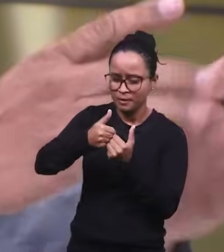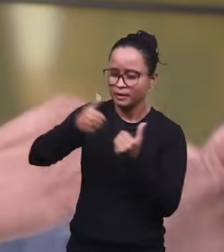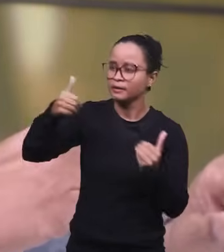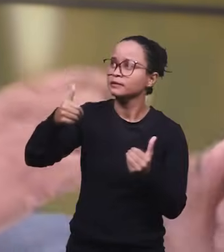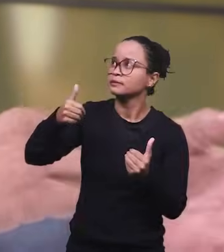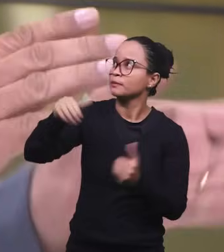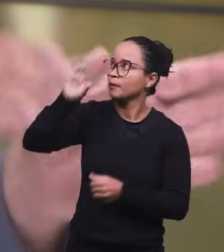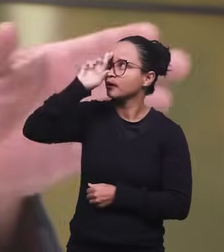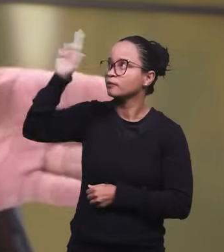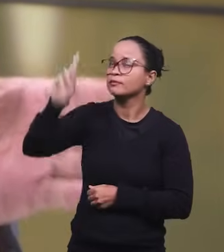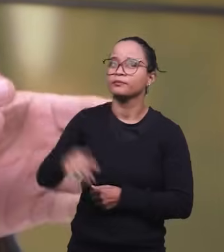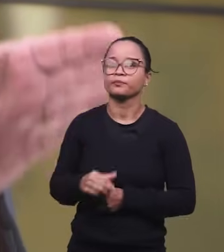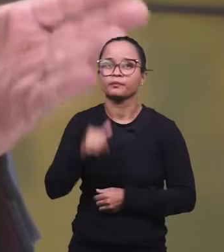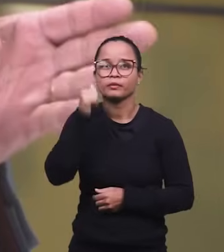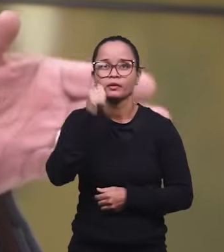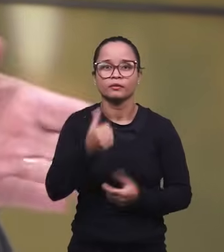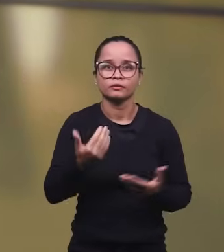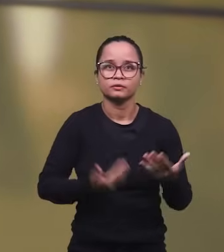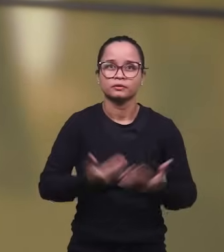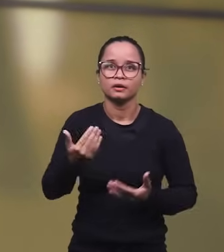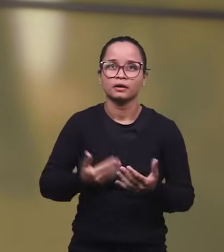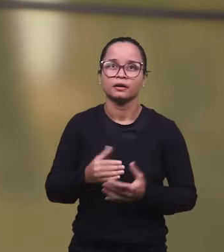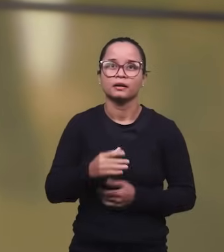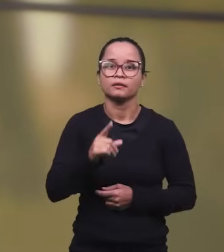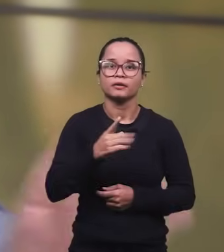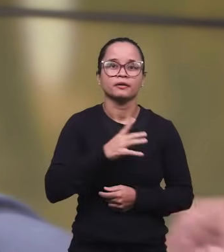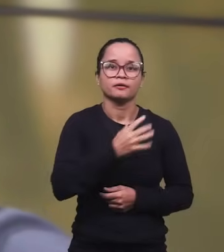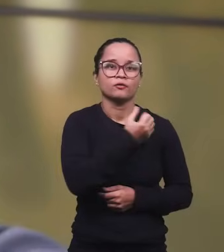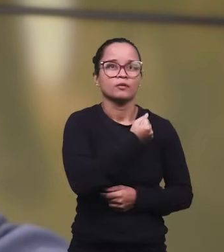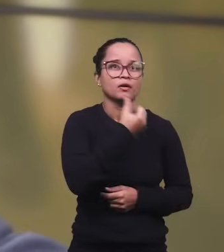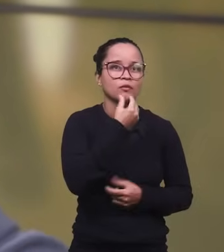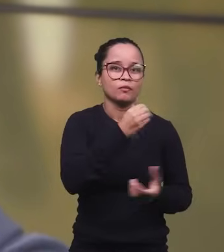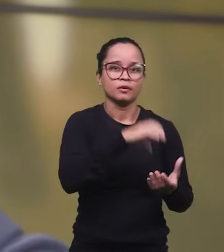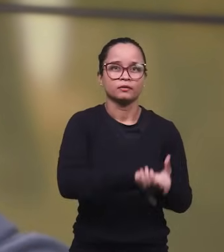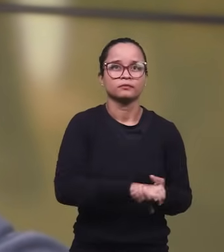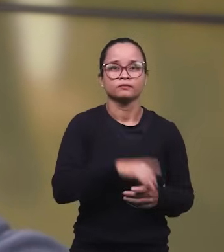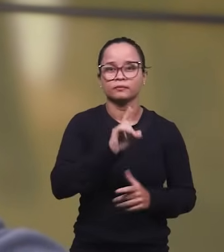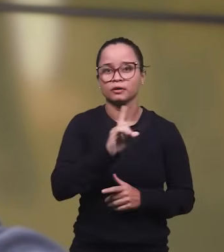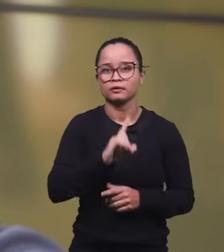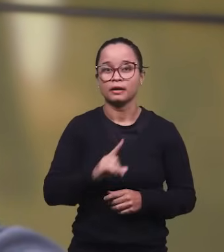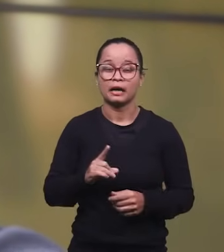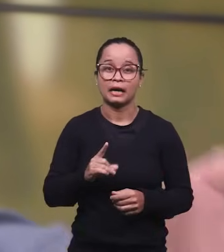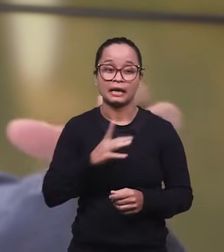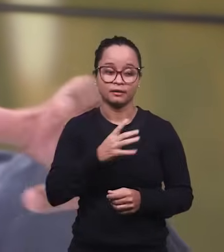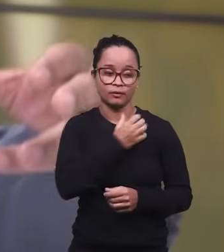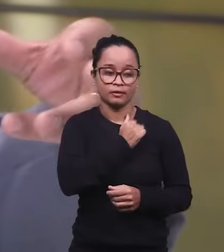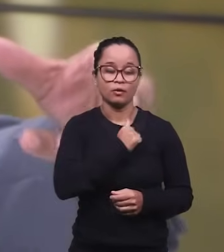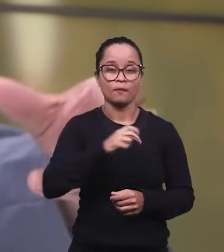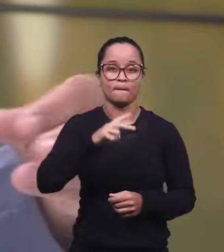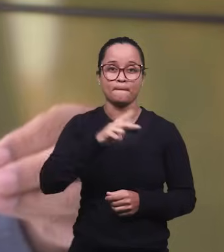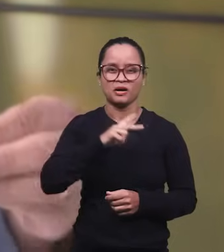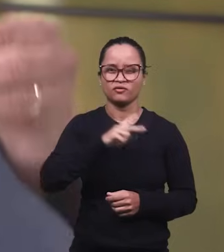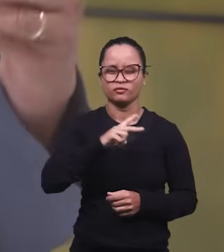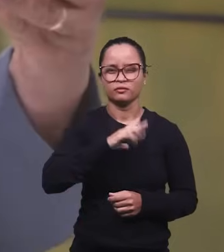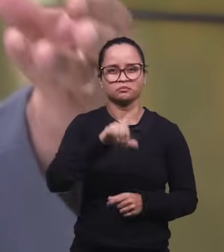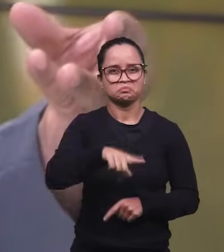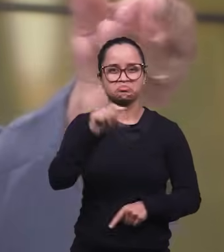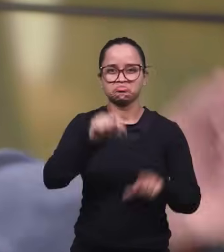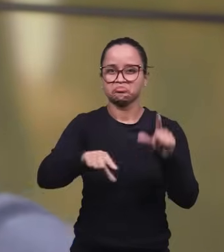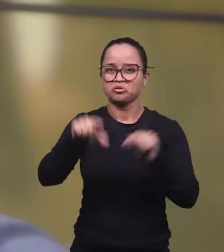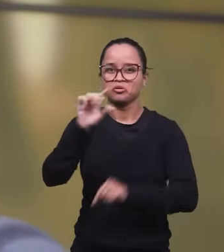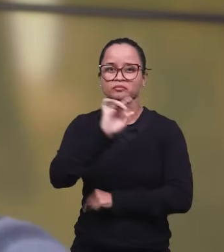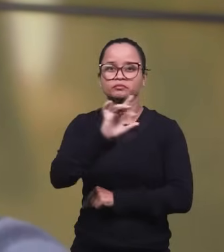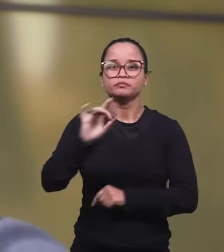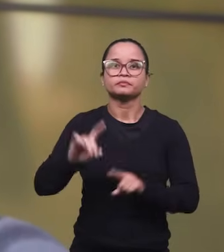né? A mulher santa vai santificar o marido, não vai salvar, né? Que é um posicionamento, é salvação individual, é uma escolha